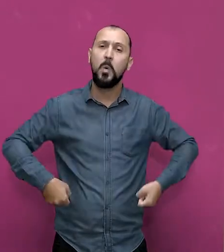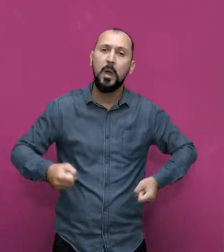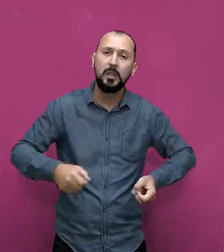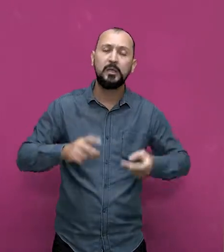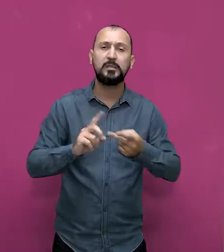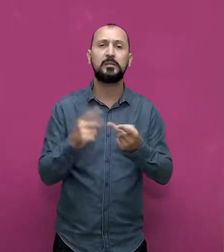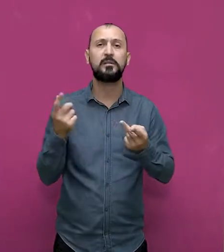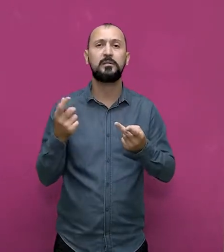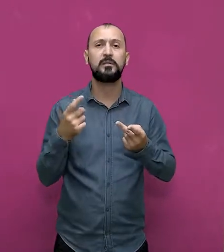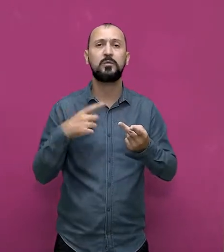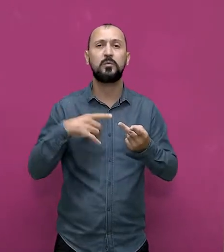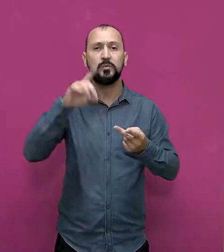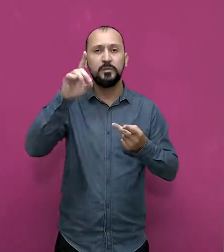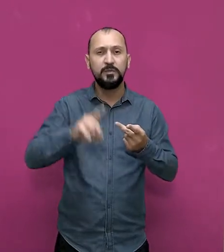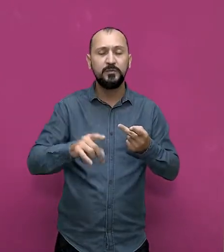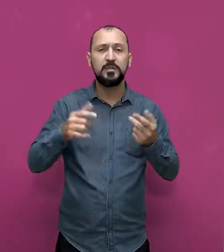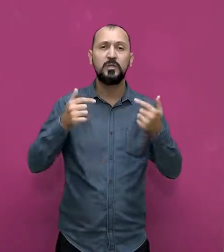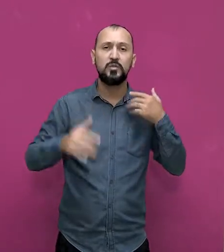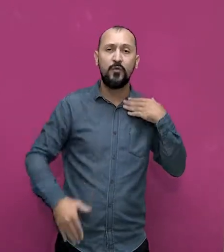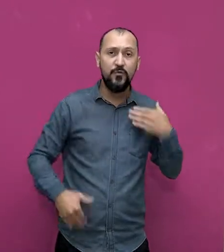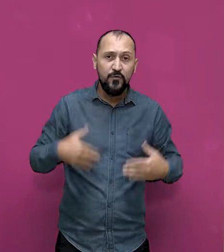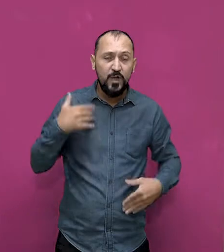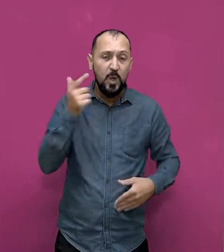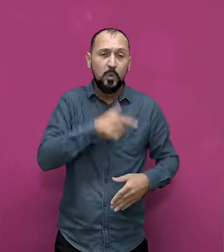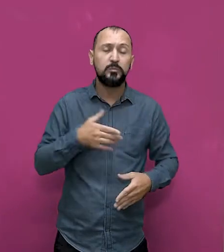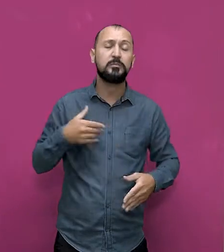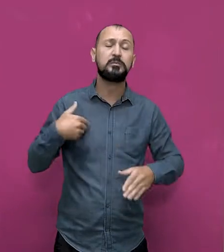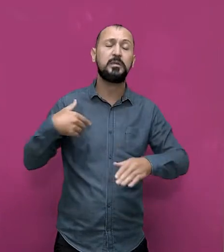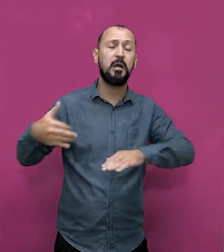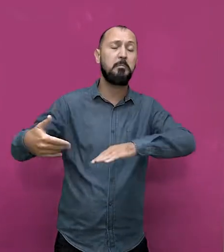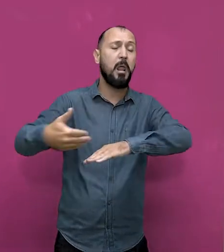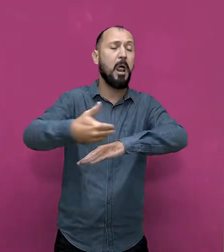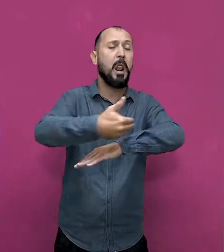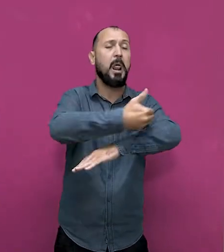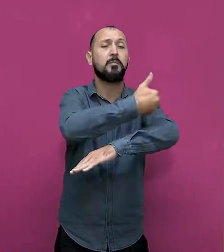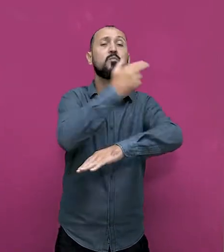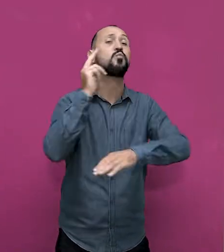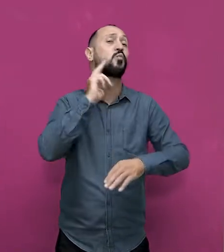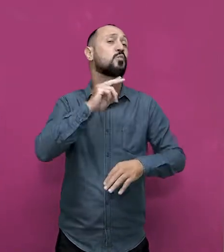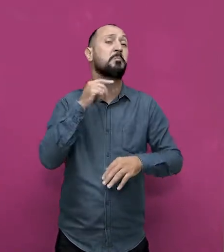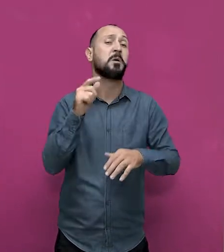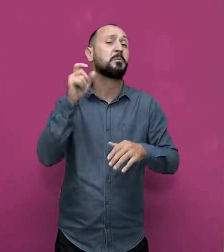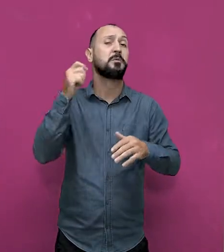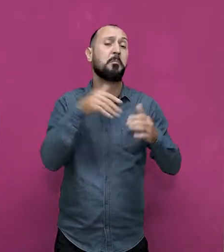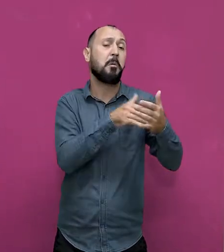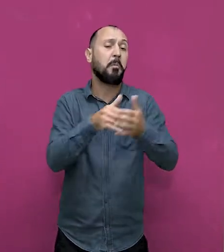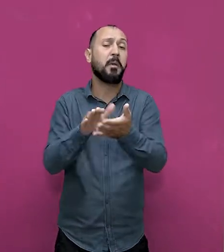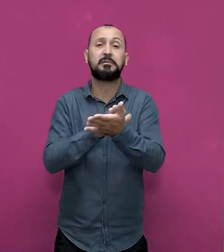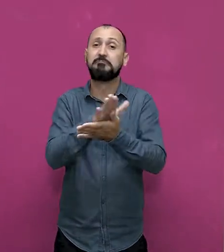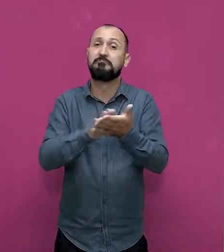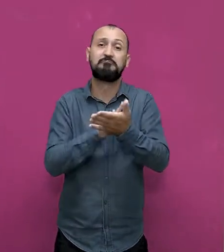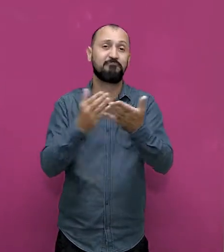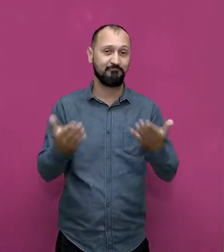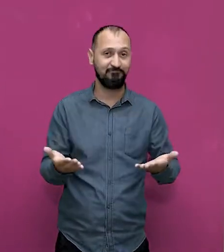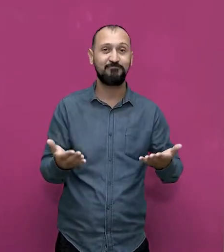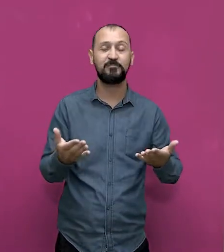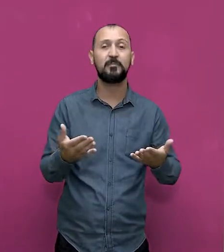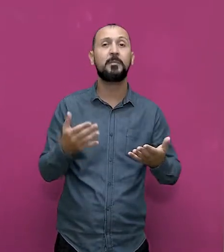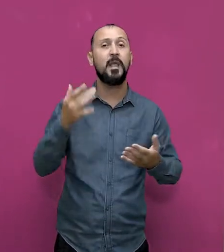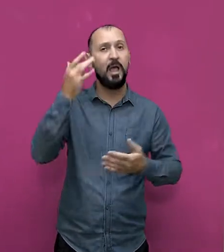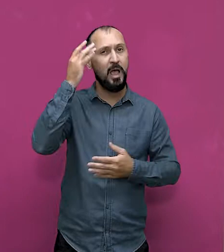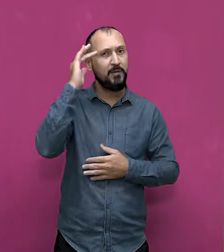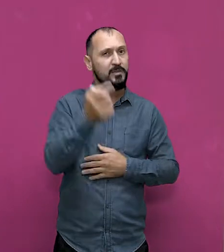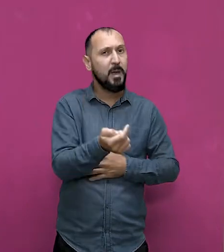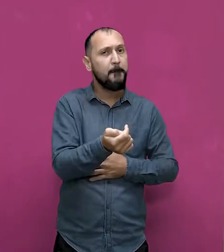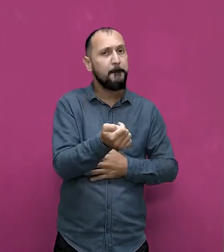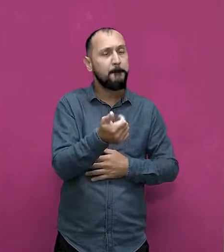que um cadeirante, um deficiente físico consiga se locomover nessa área sem nenhuma dificuldade. E eu acredito que talvez